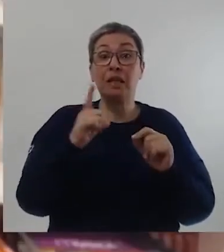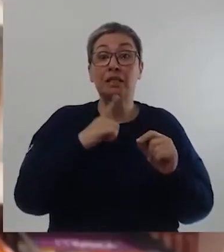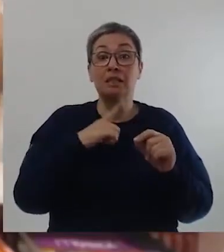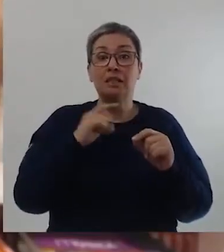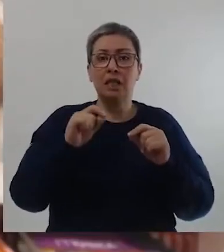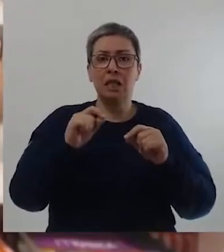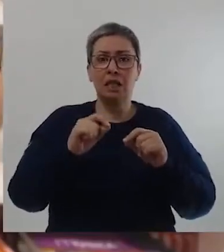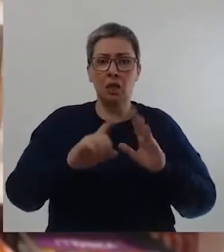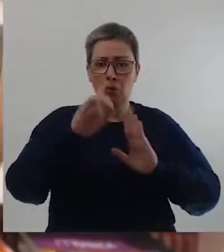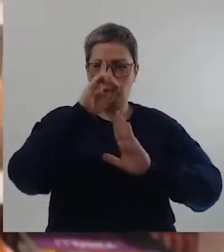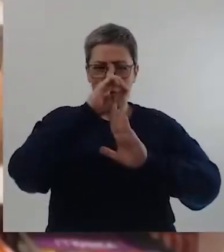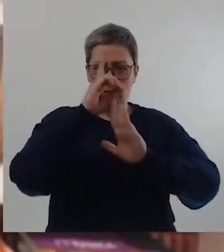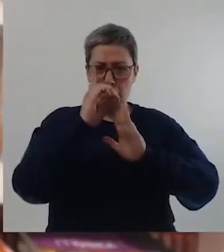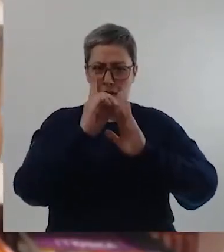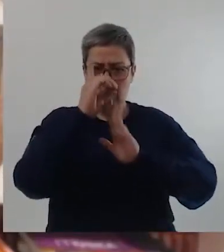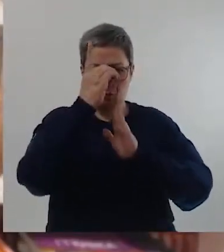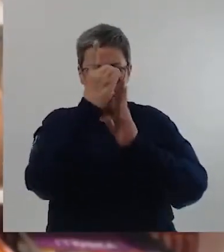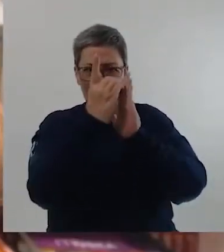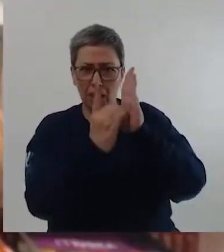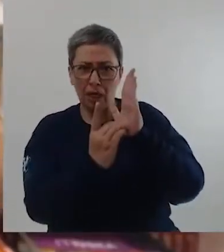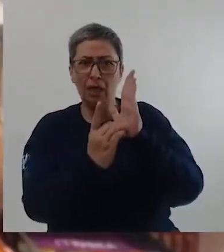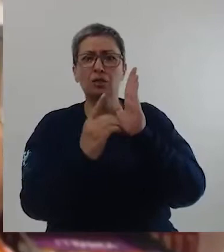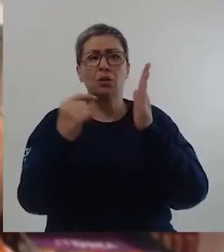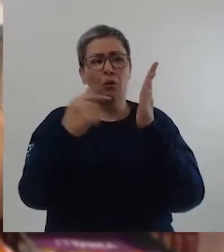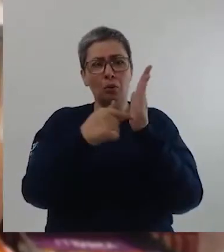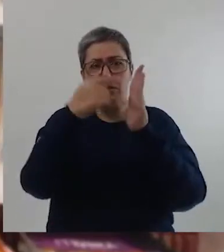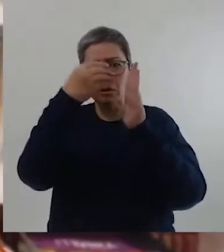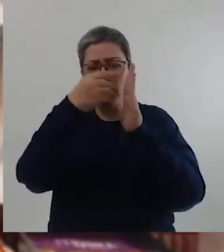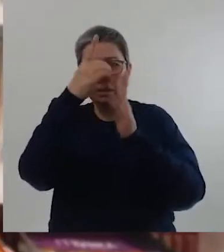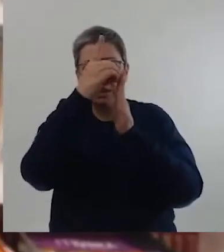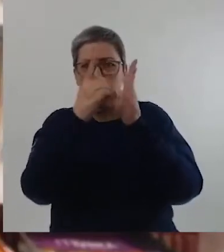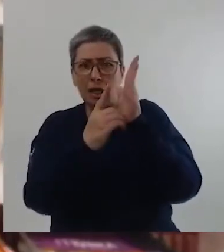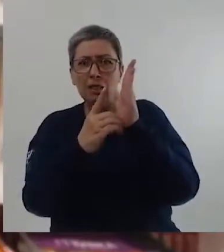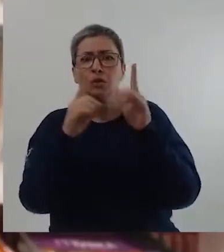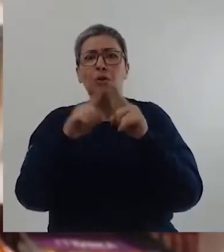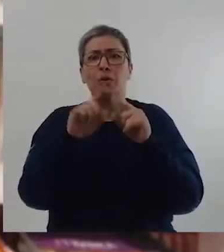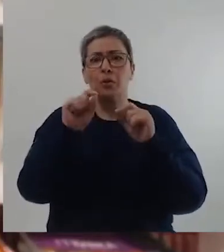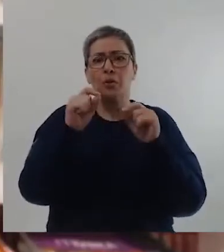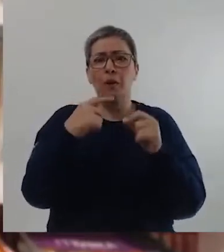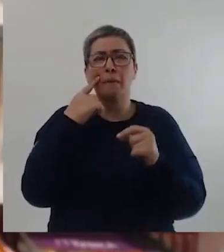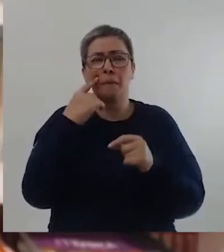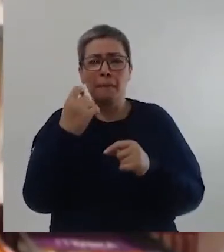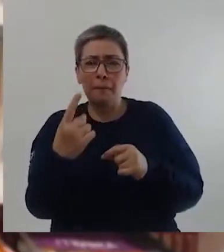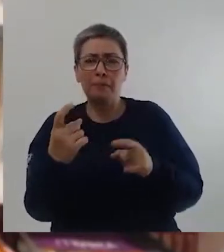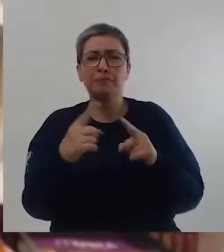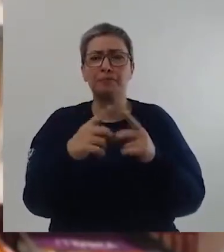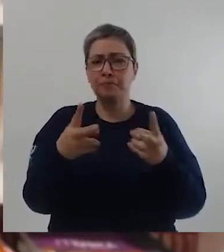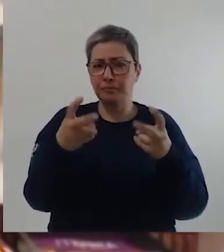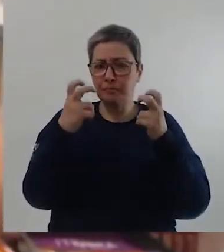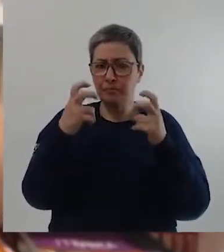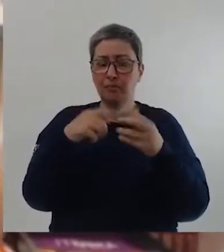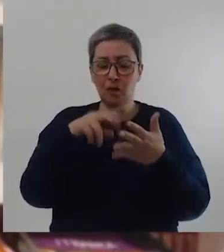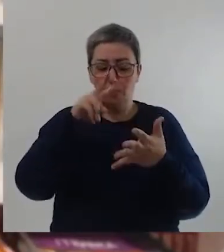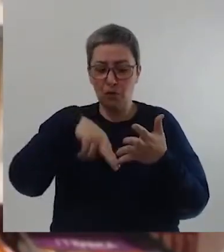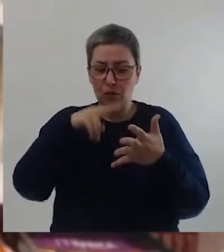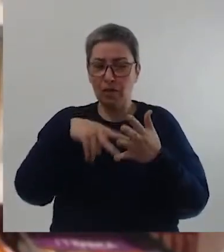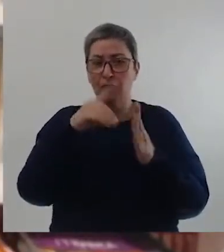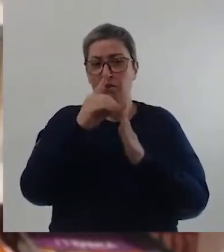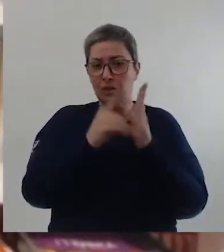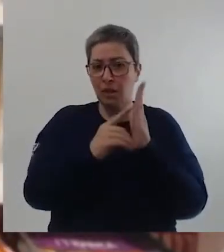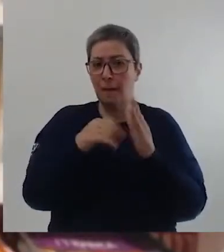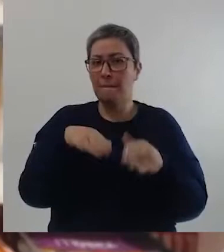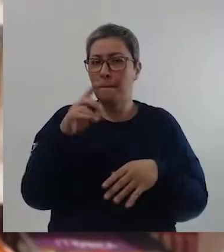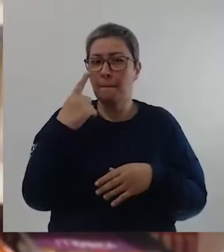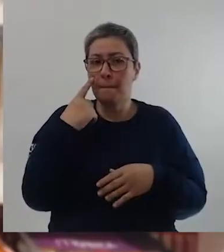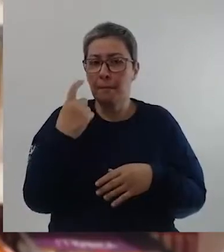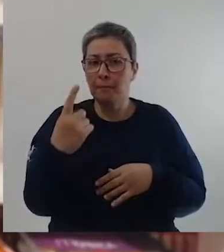tinha saiu de crédito na época né é o mais interessante aí o que eu espero que que você perceba eu vou ler esse decreto